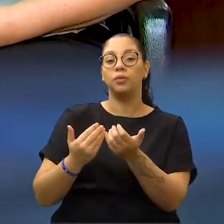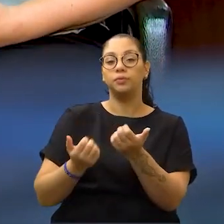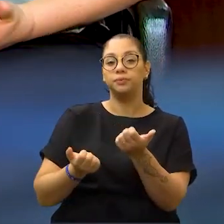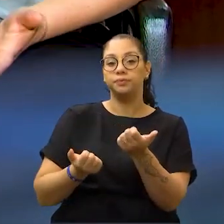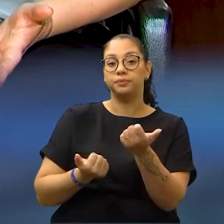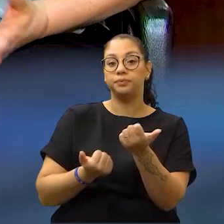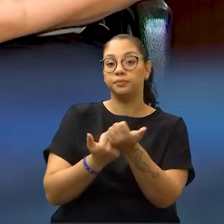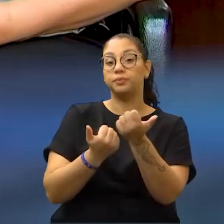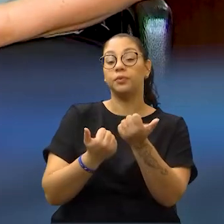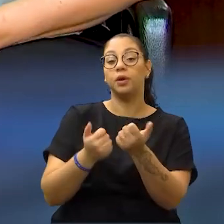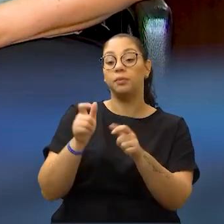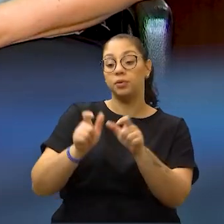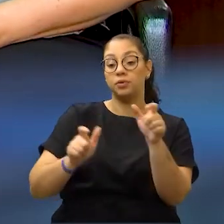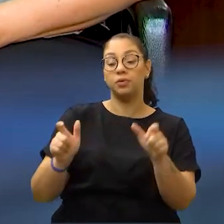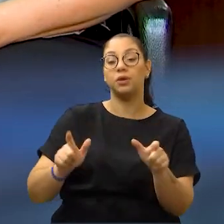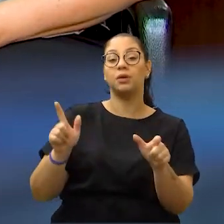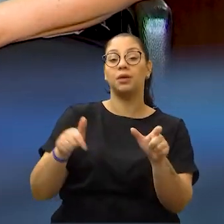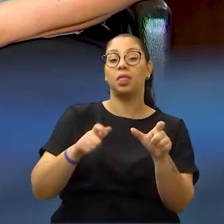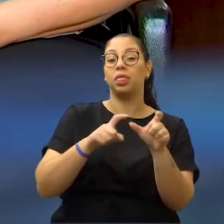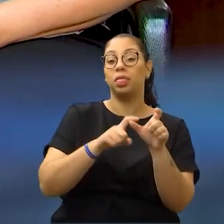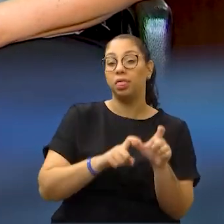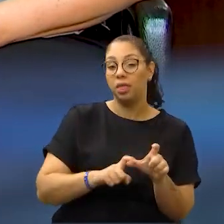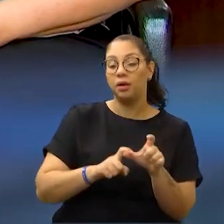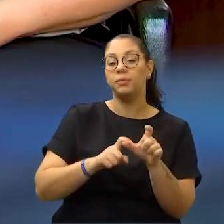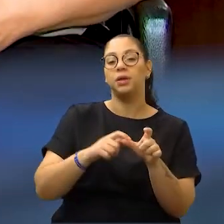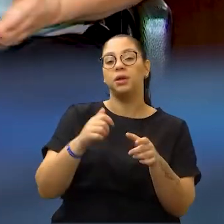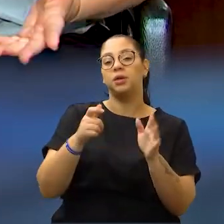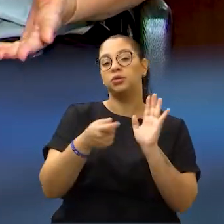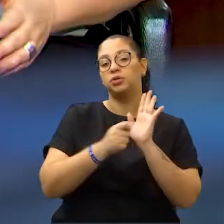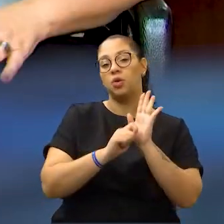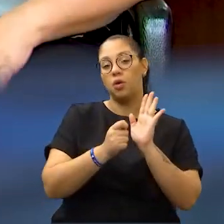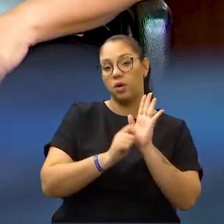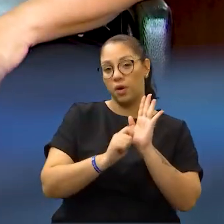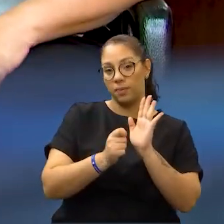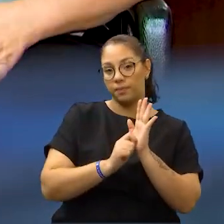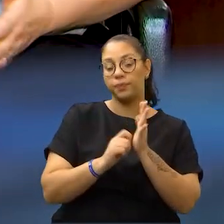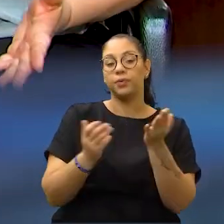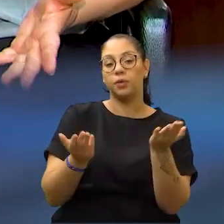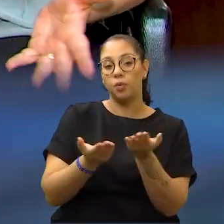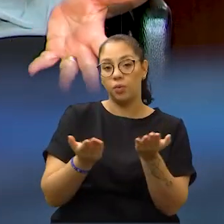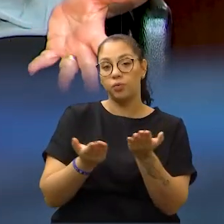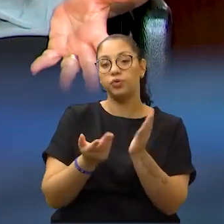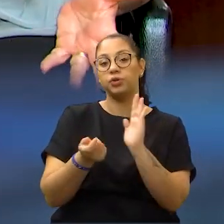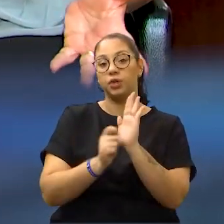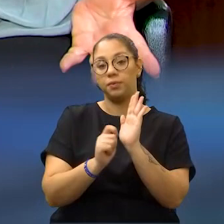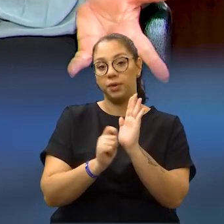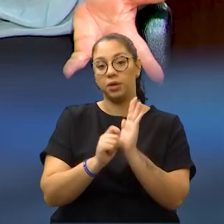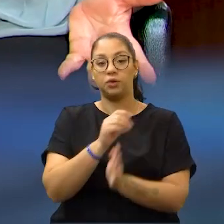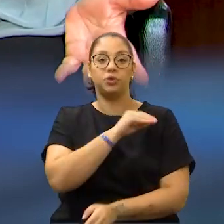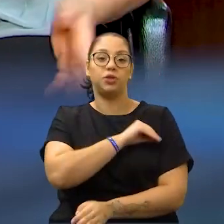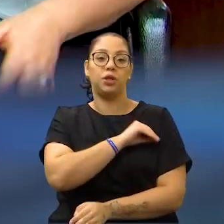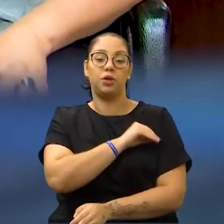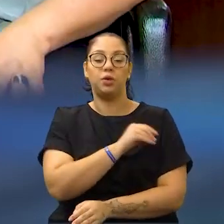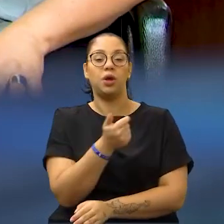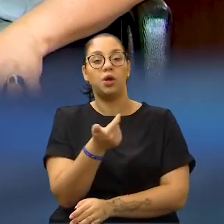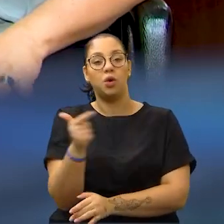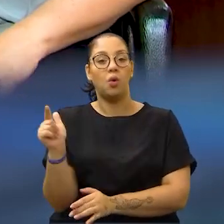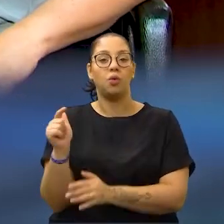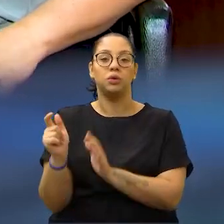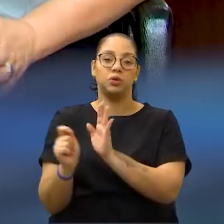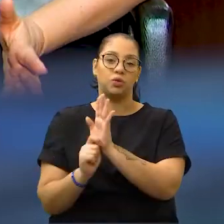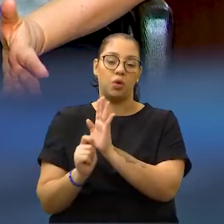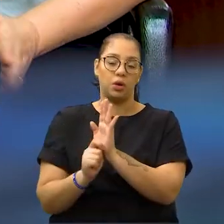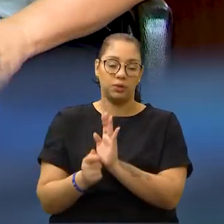pessoas que tinham problema com a dependência química. Hoje a gente chama dependência de álcool e outras